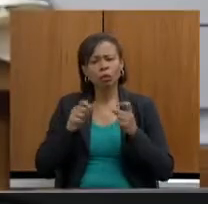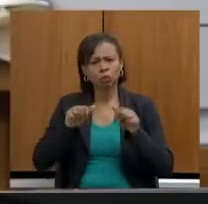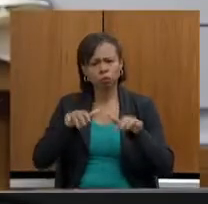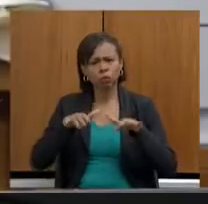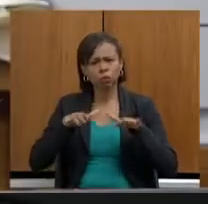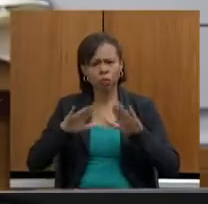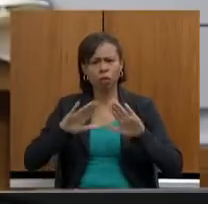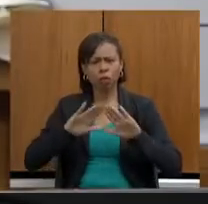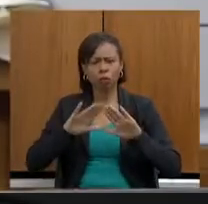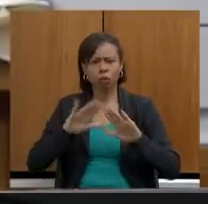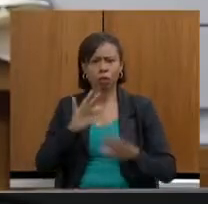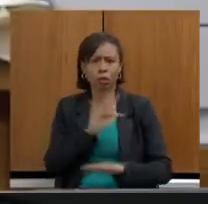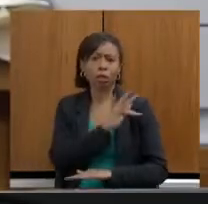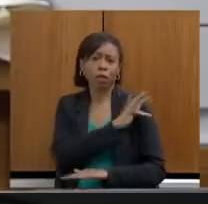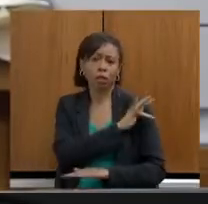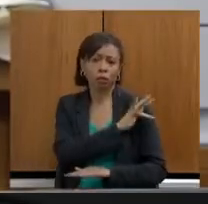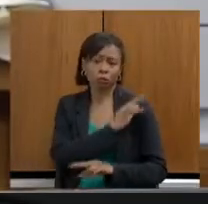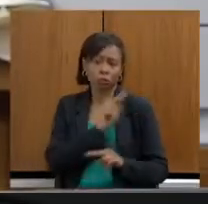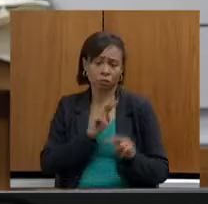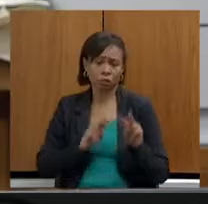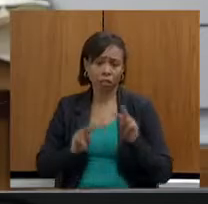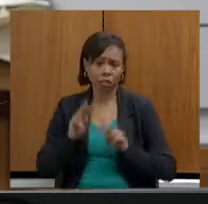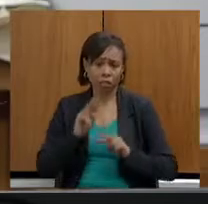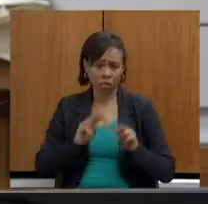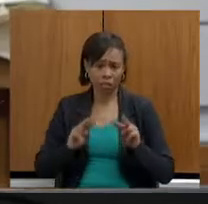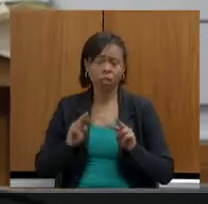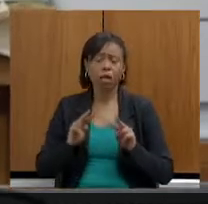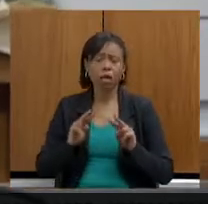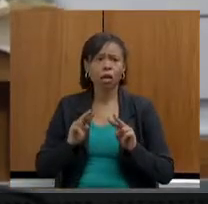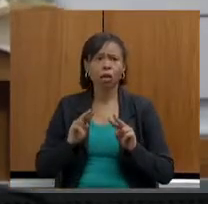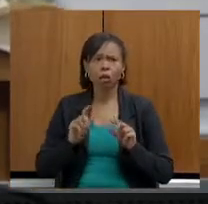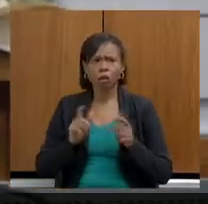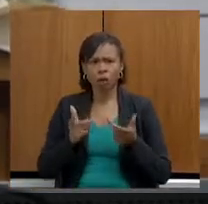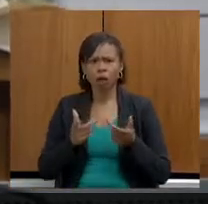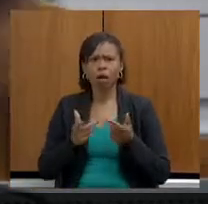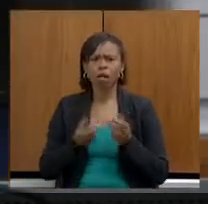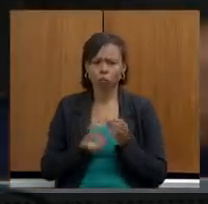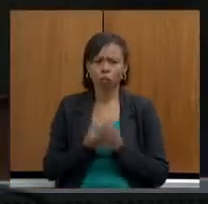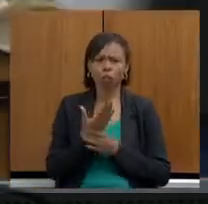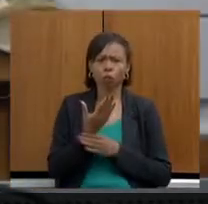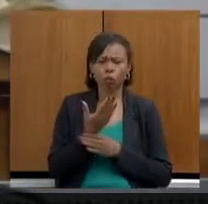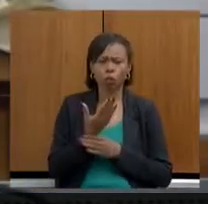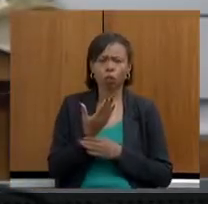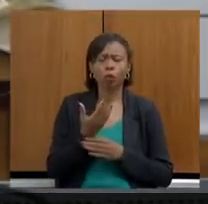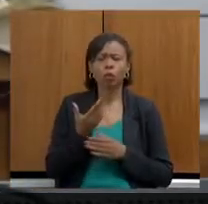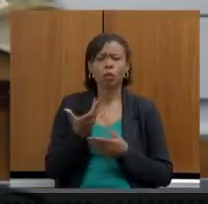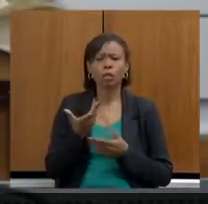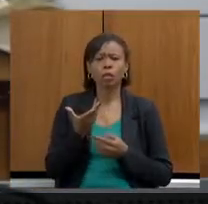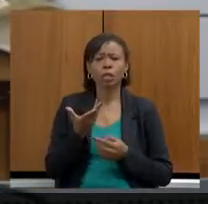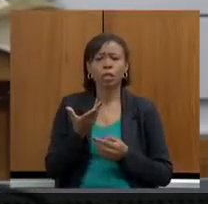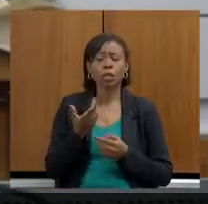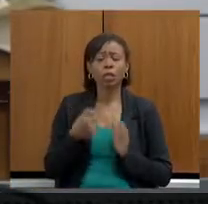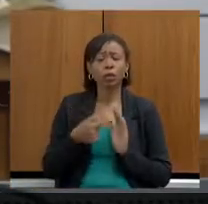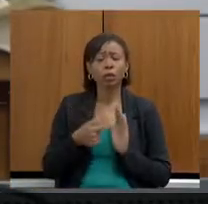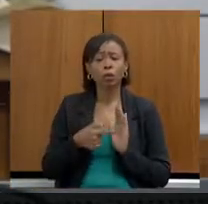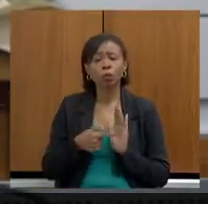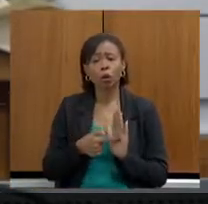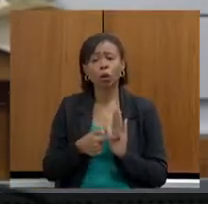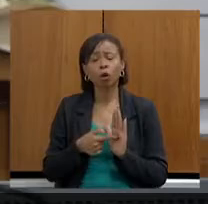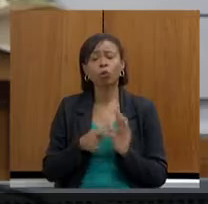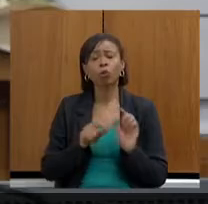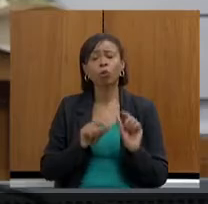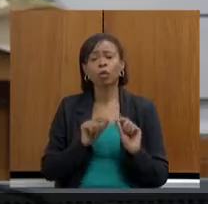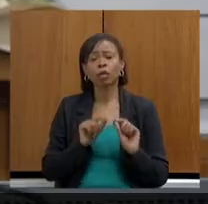Assembleia tu fez né que Assembleia implantou e que traço O governo executivo